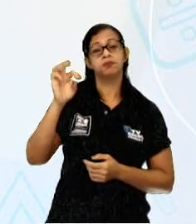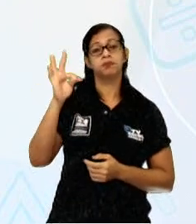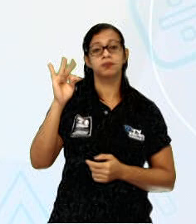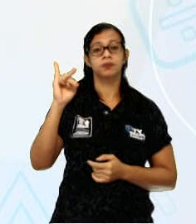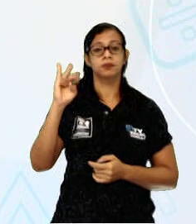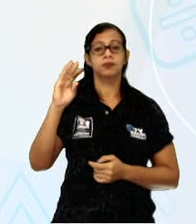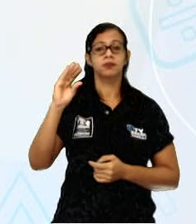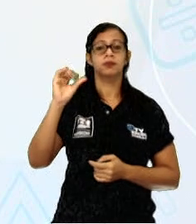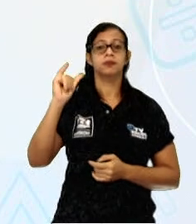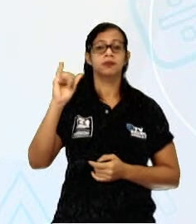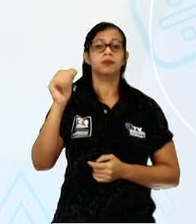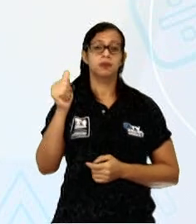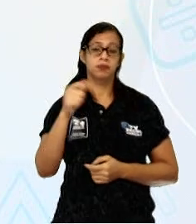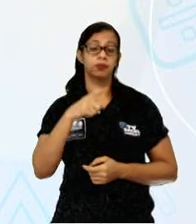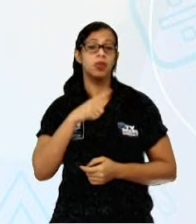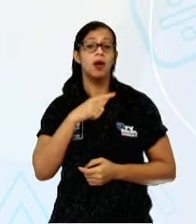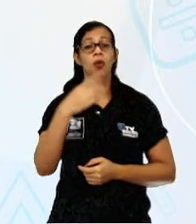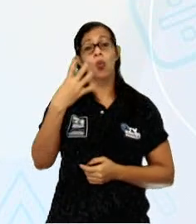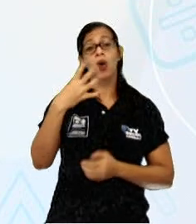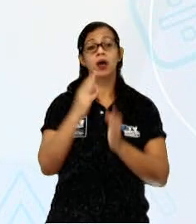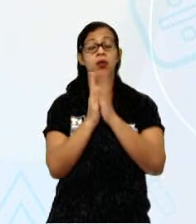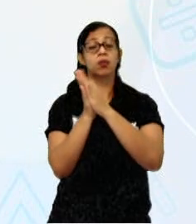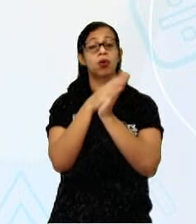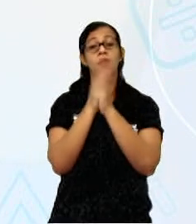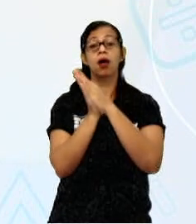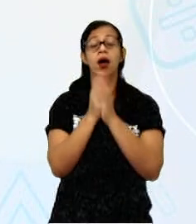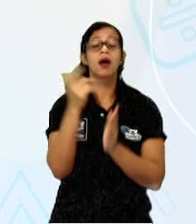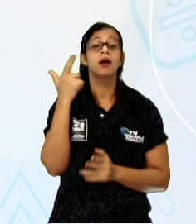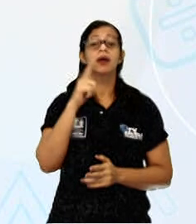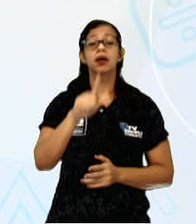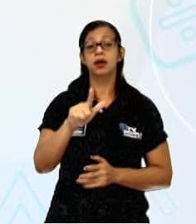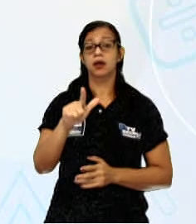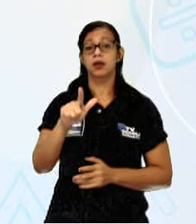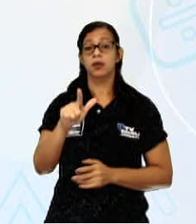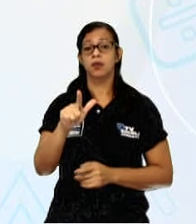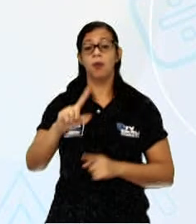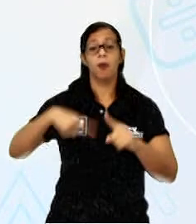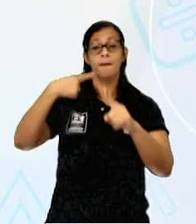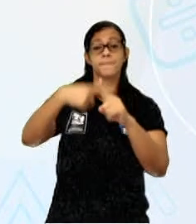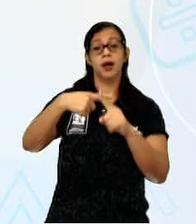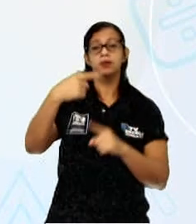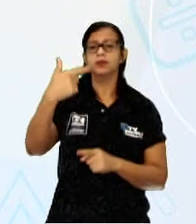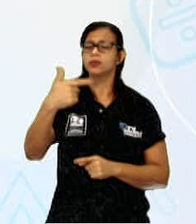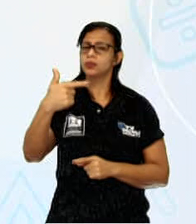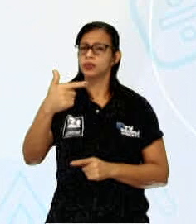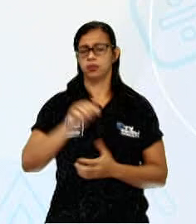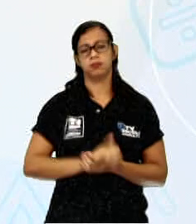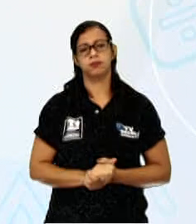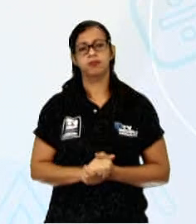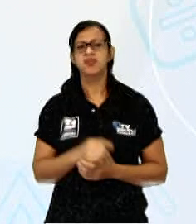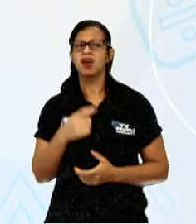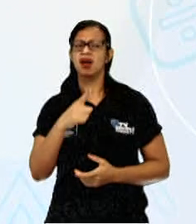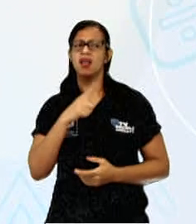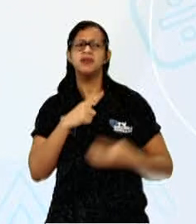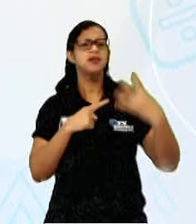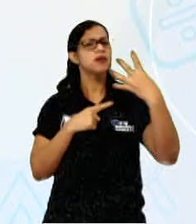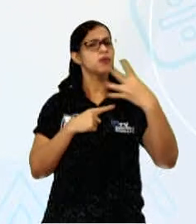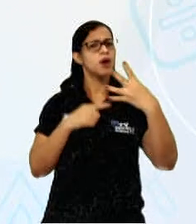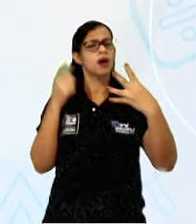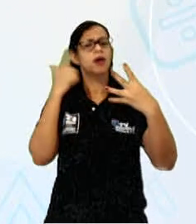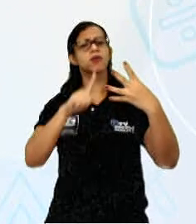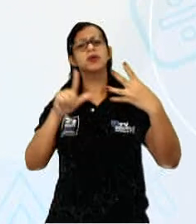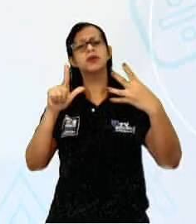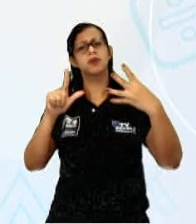e ganhou outras duas em seu aniversário tá bom Letícia tinha 4 bonecas ganhou mais duas